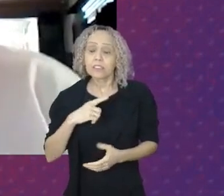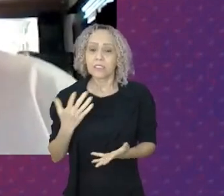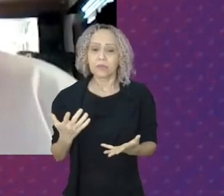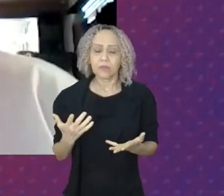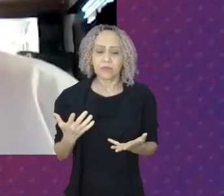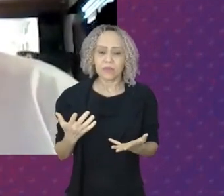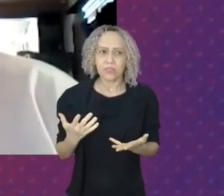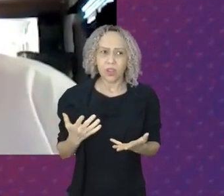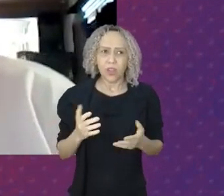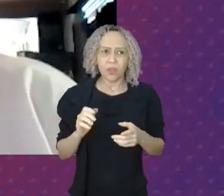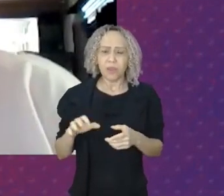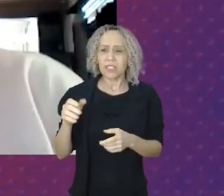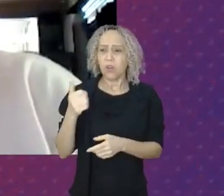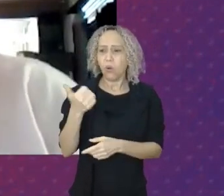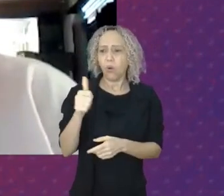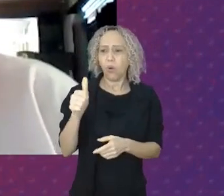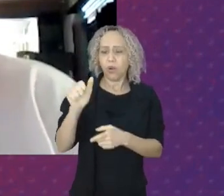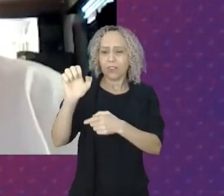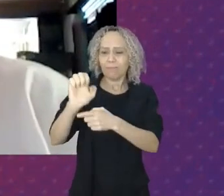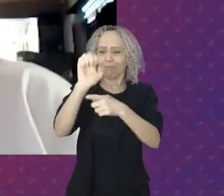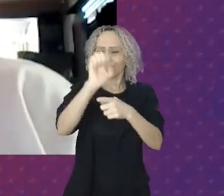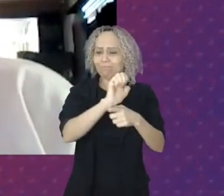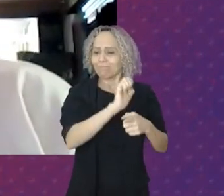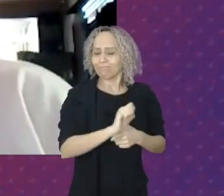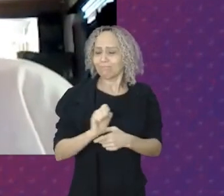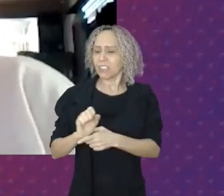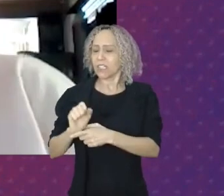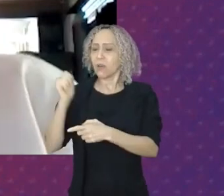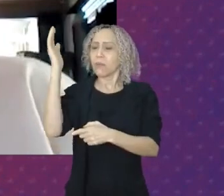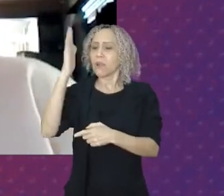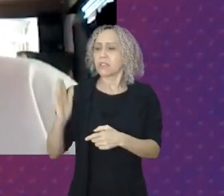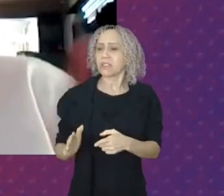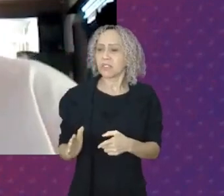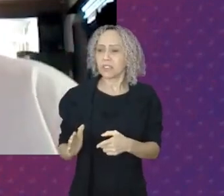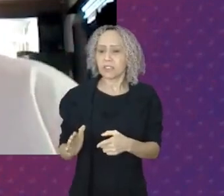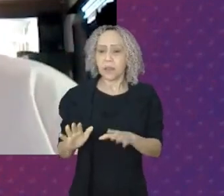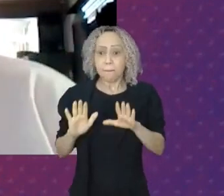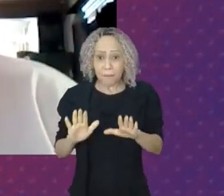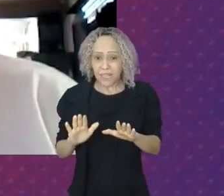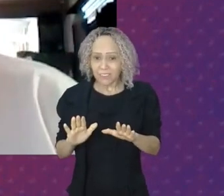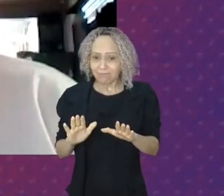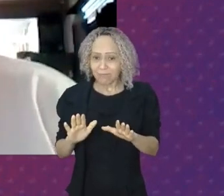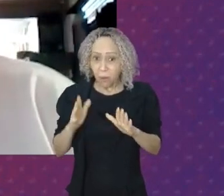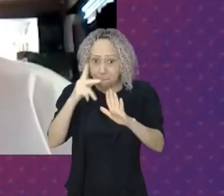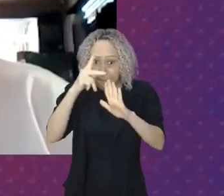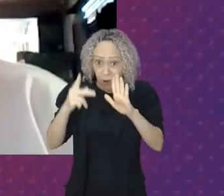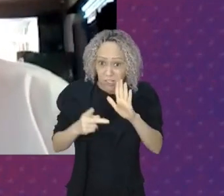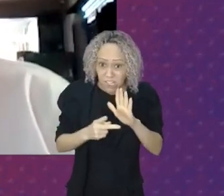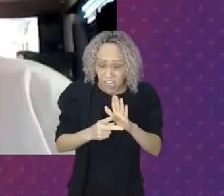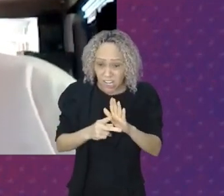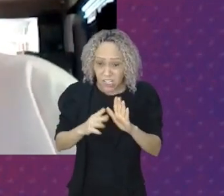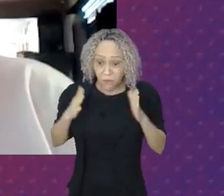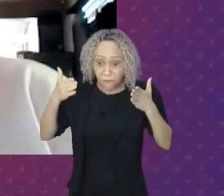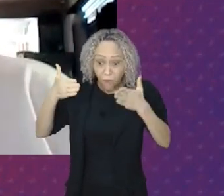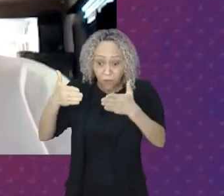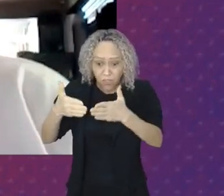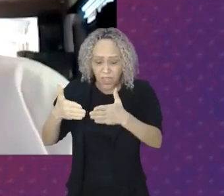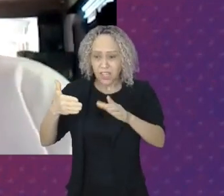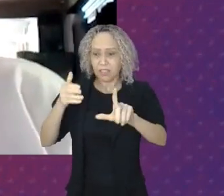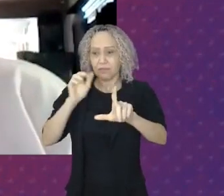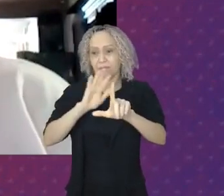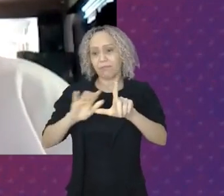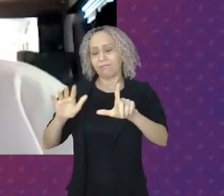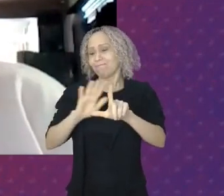outros 11 estados brasileiros que não trabalham com pastas voltadas para a população LGBT. E